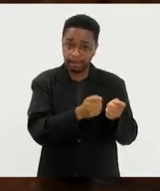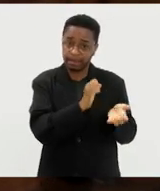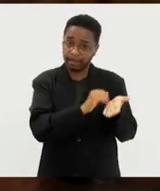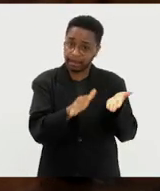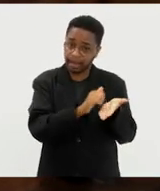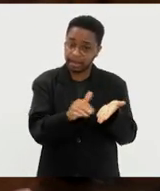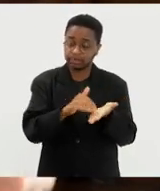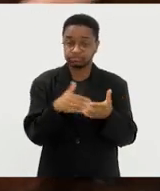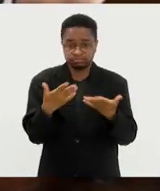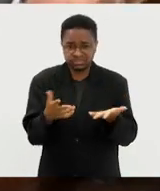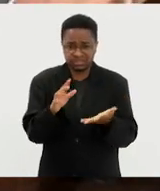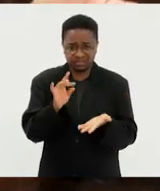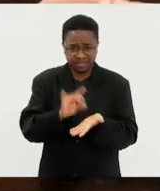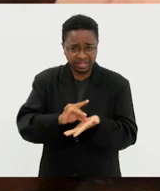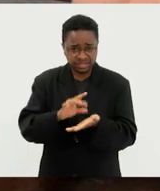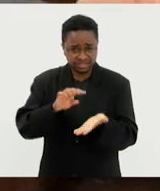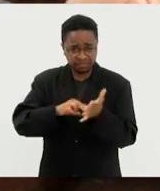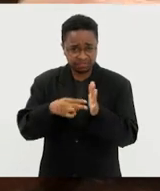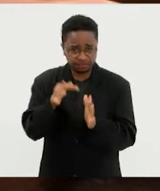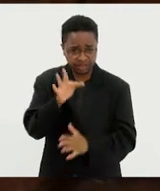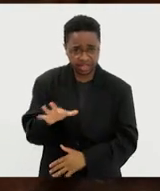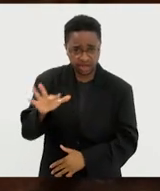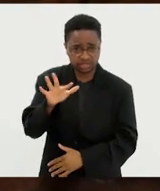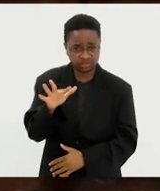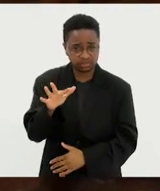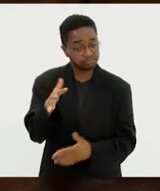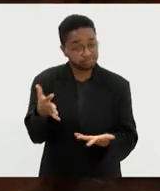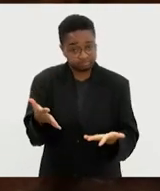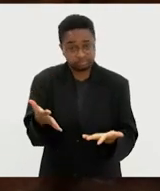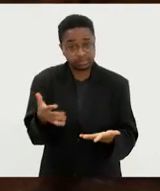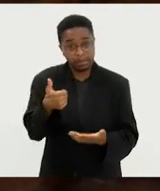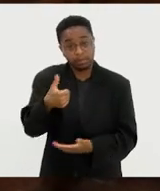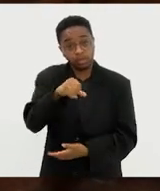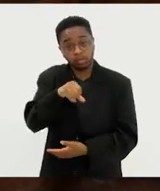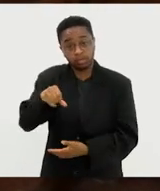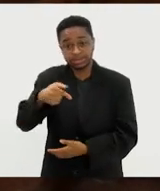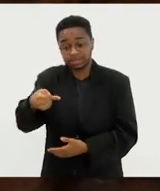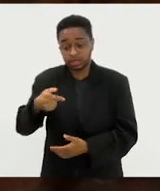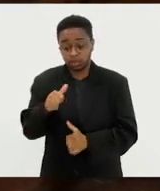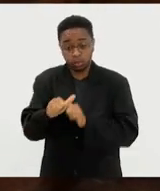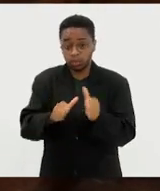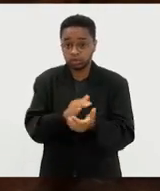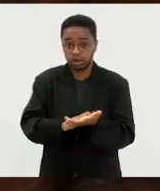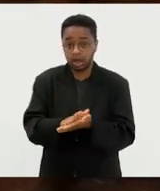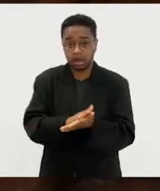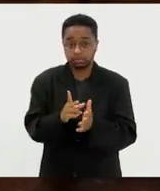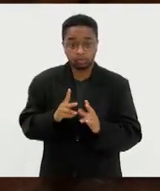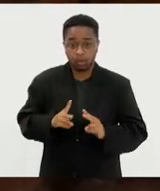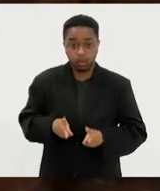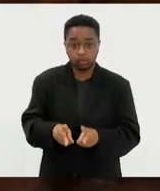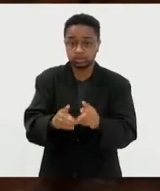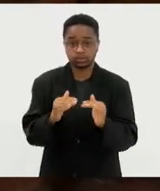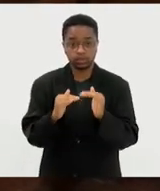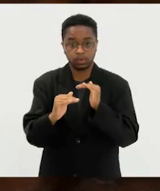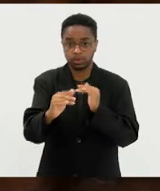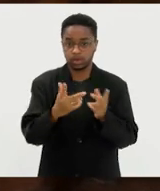federação, isso em 97. E nada mudou de lá para cá. Você